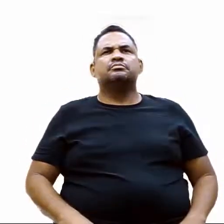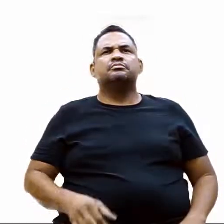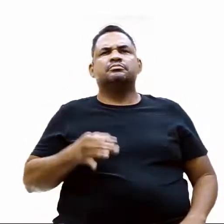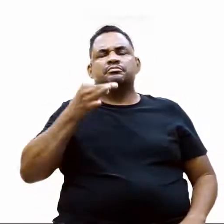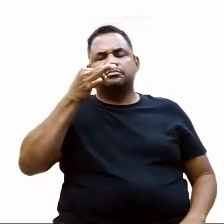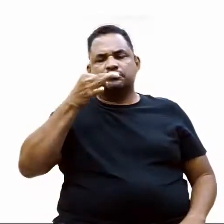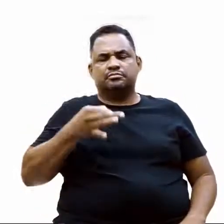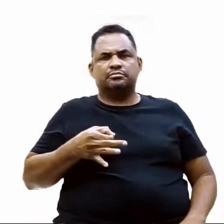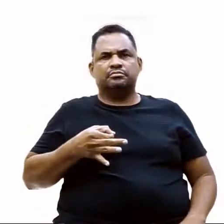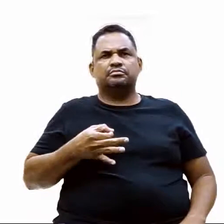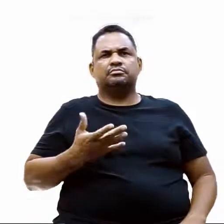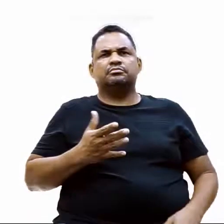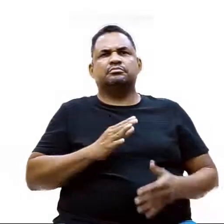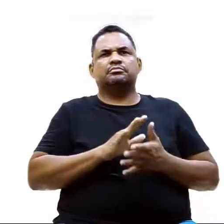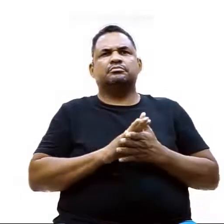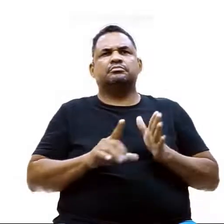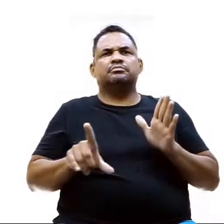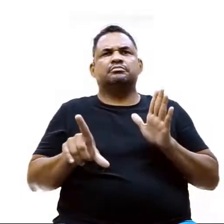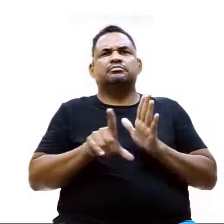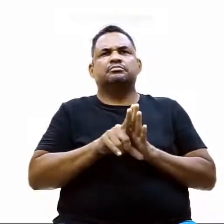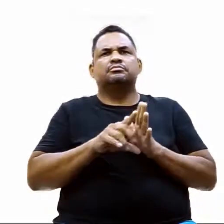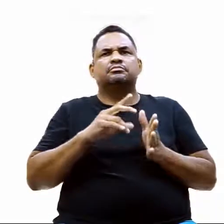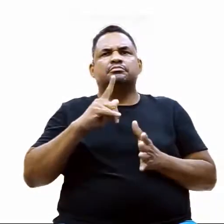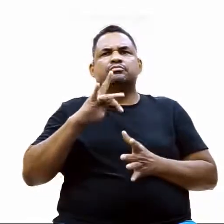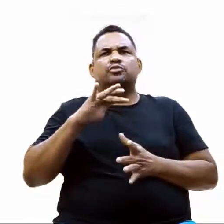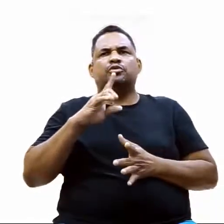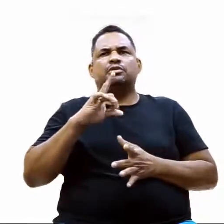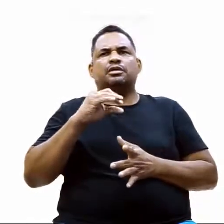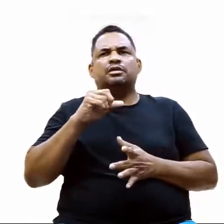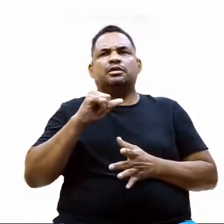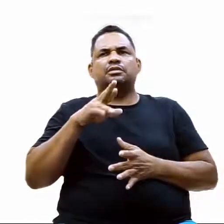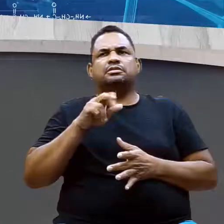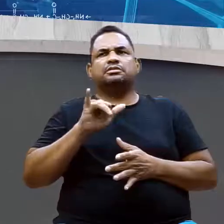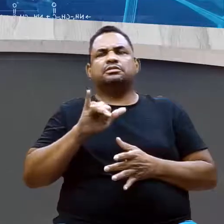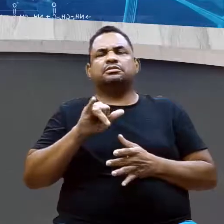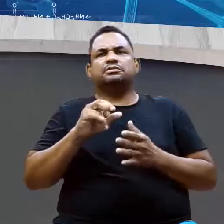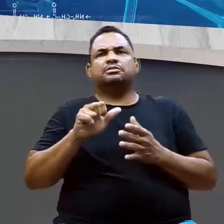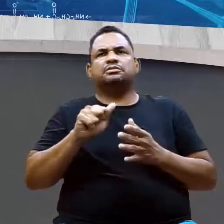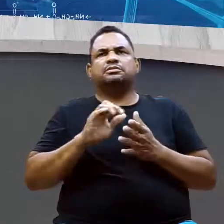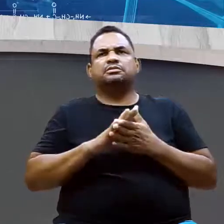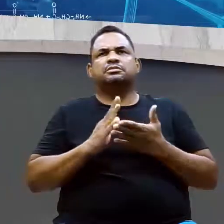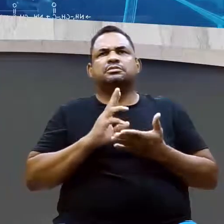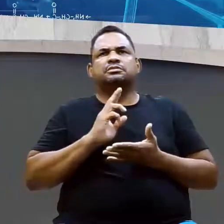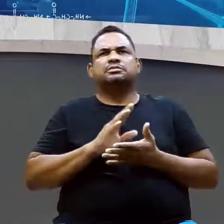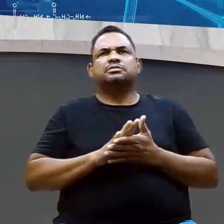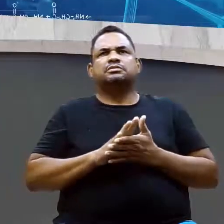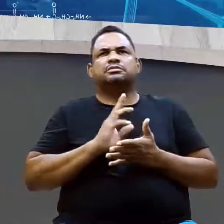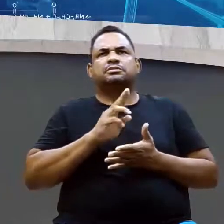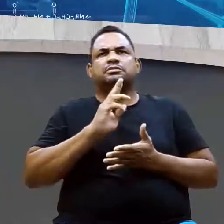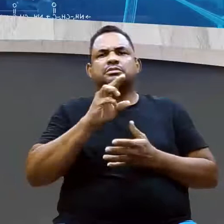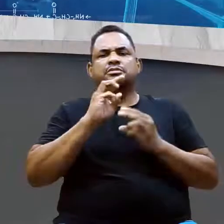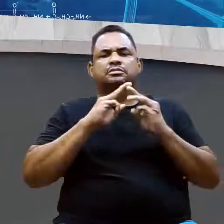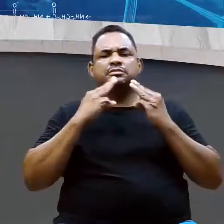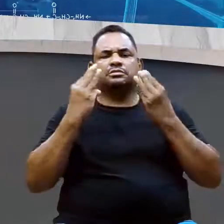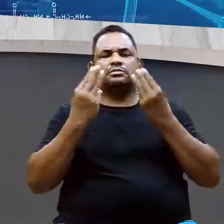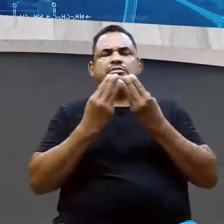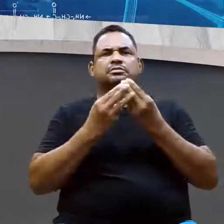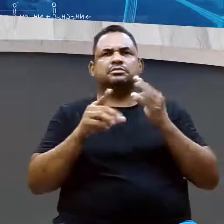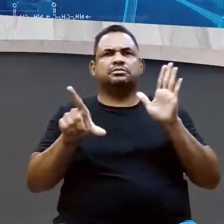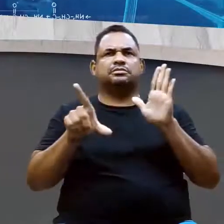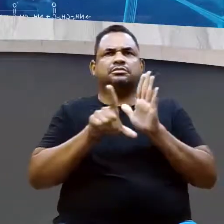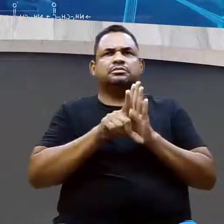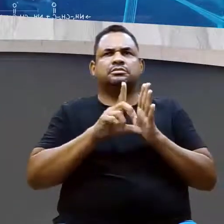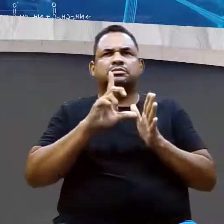exatamente as leis ponderais. A lei da conservação da massa, de